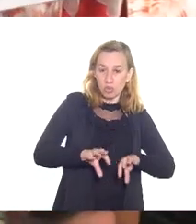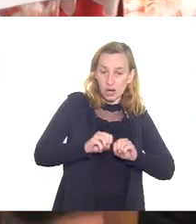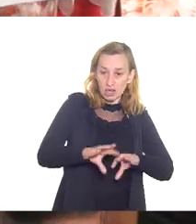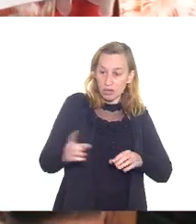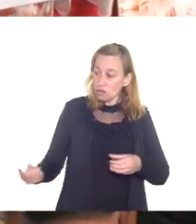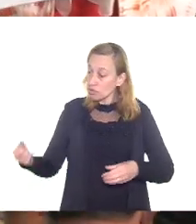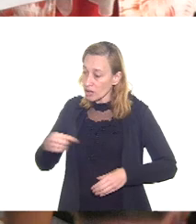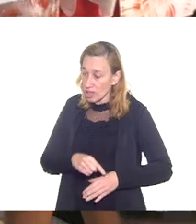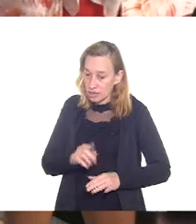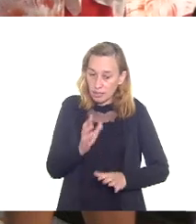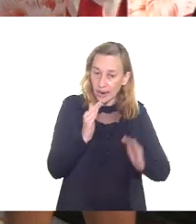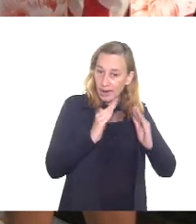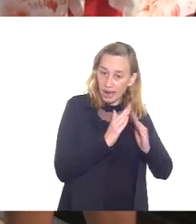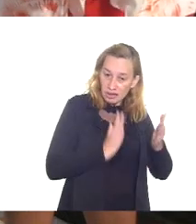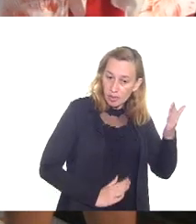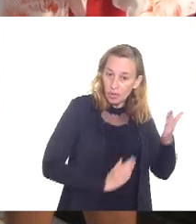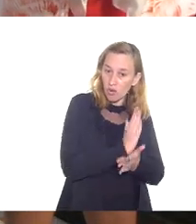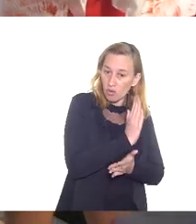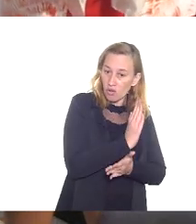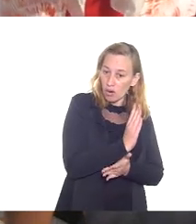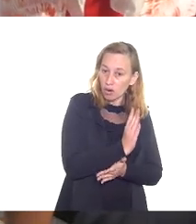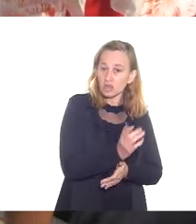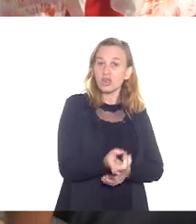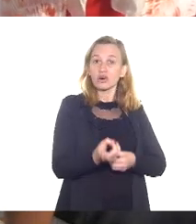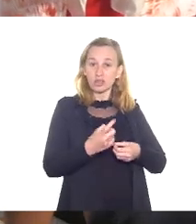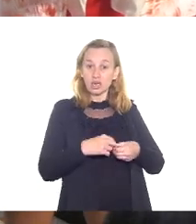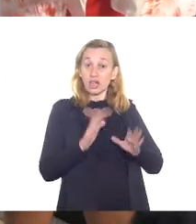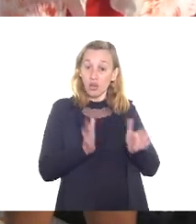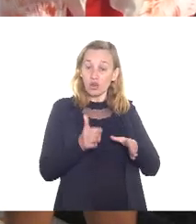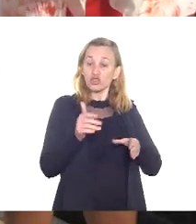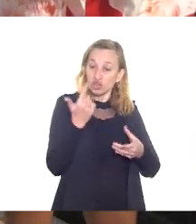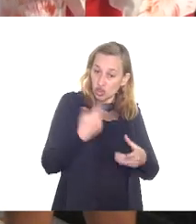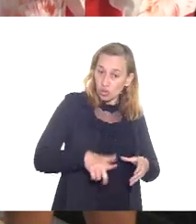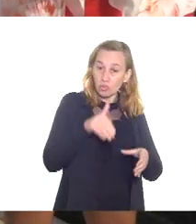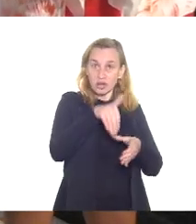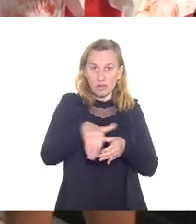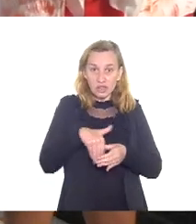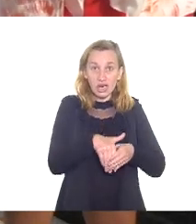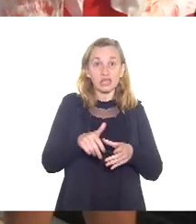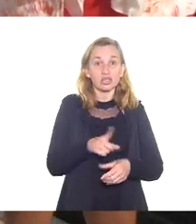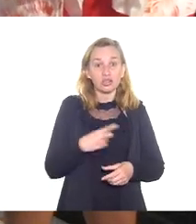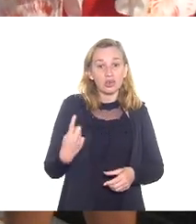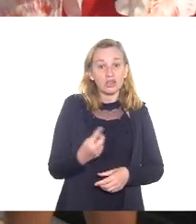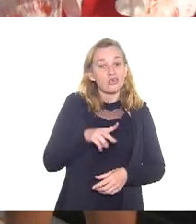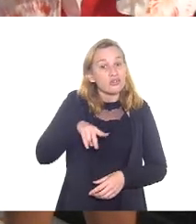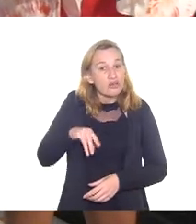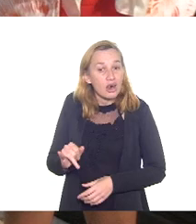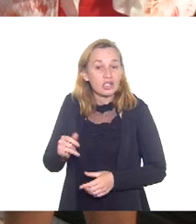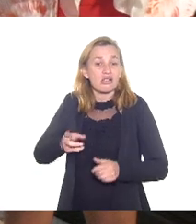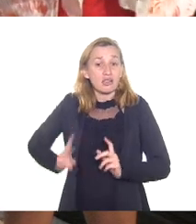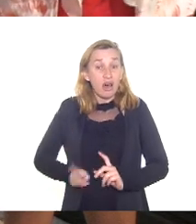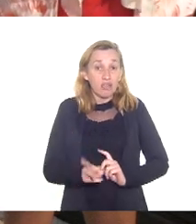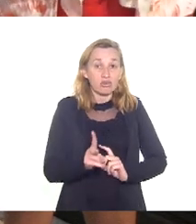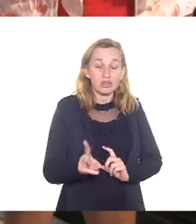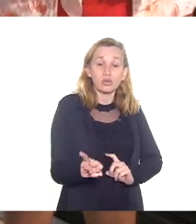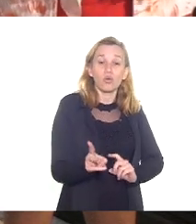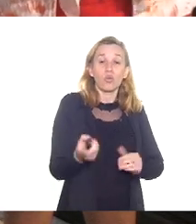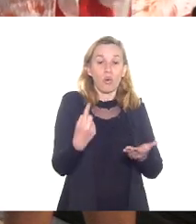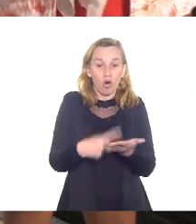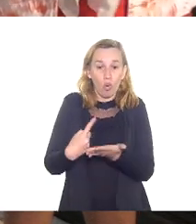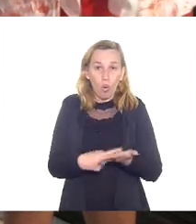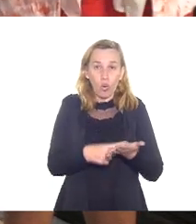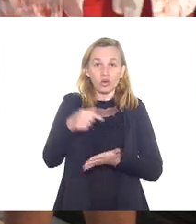fosse aprovado, para que ele fosse retomado agora para ser votado. Então, a gente vai seguindo o acordo